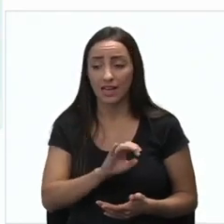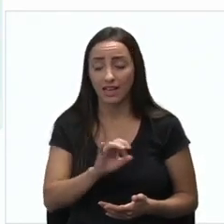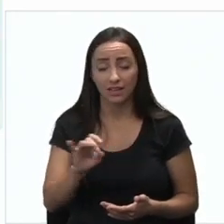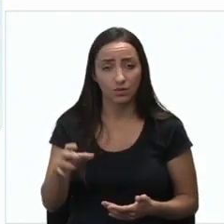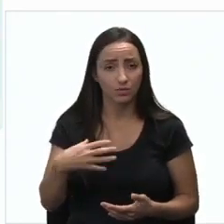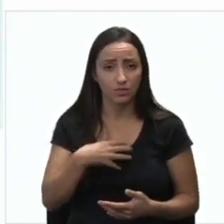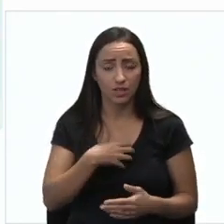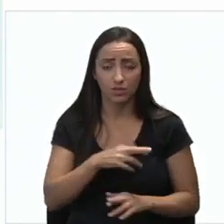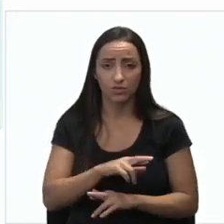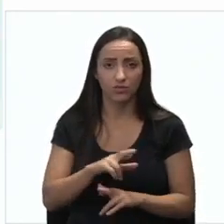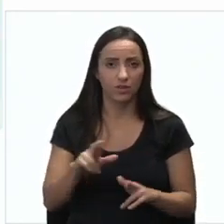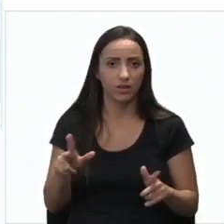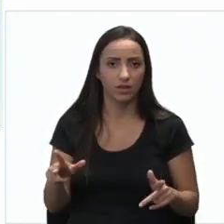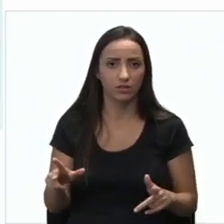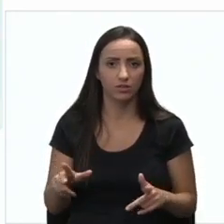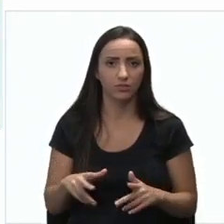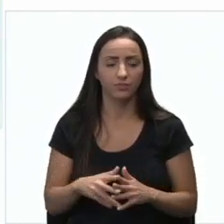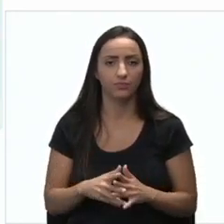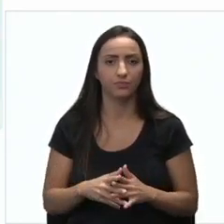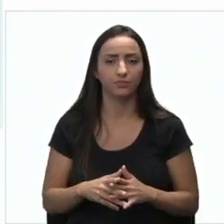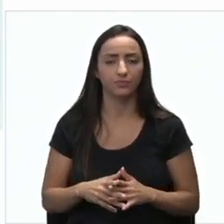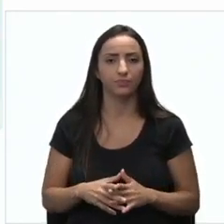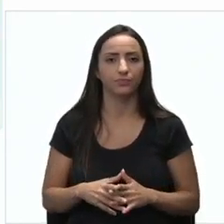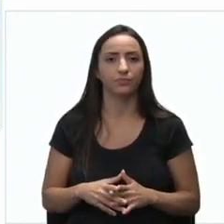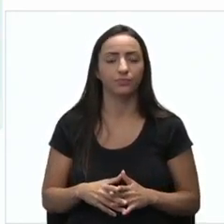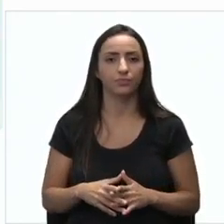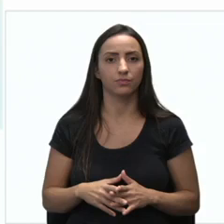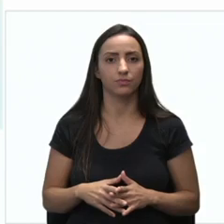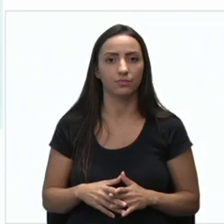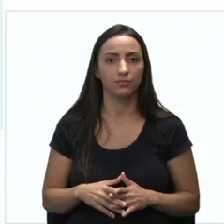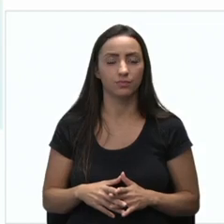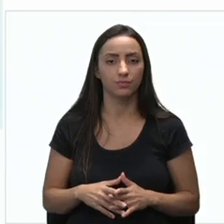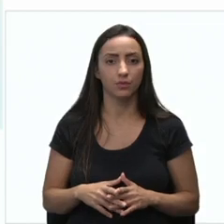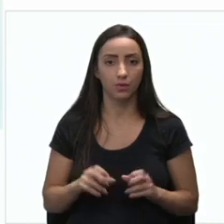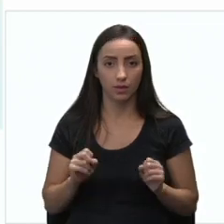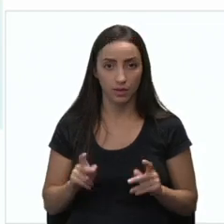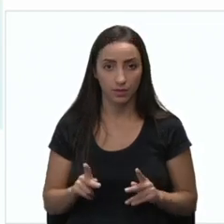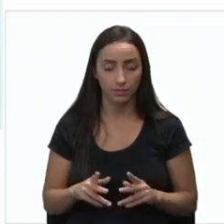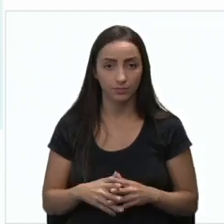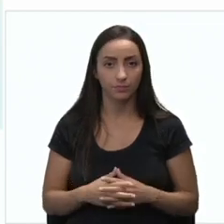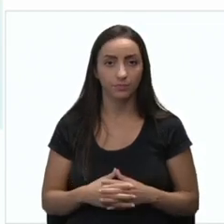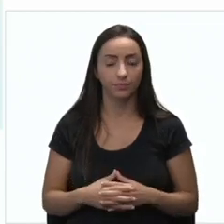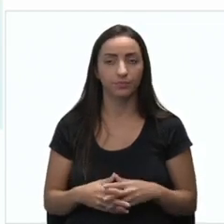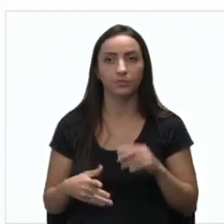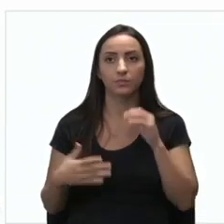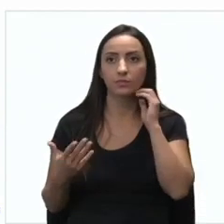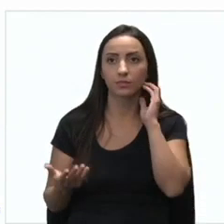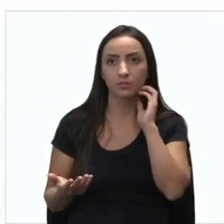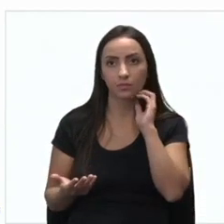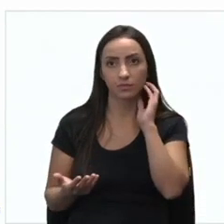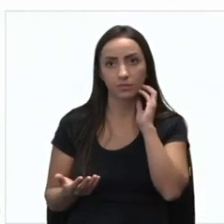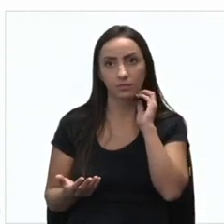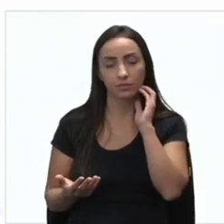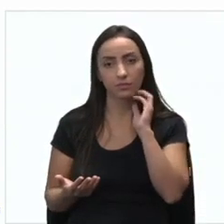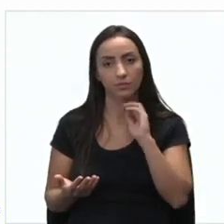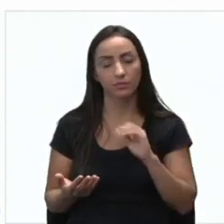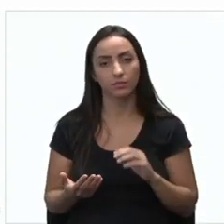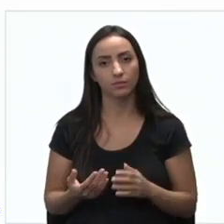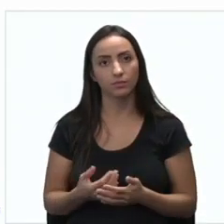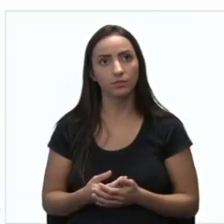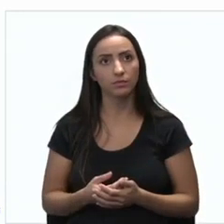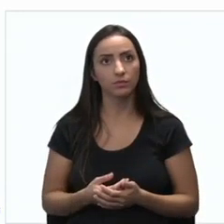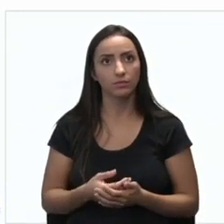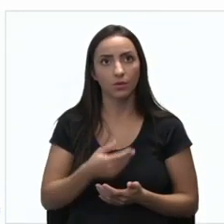né, concebe como o trabalho, tá? Então, para o